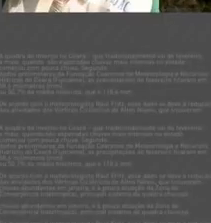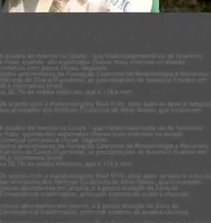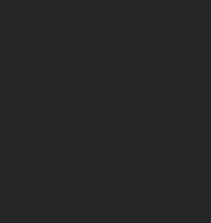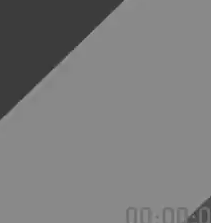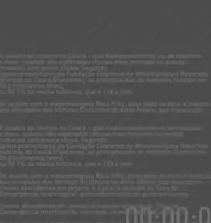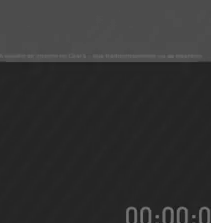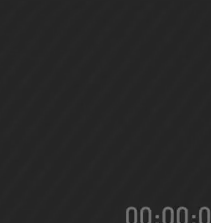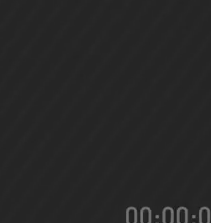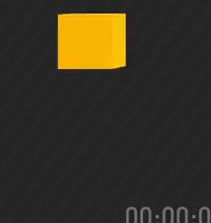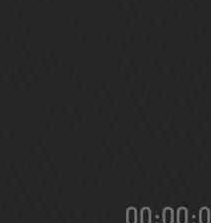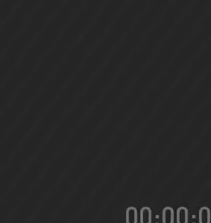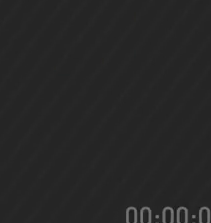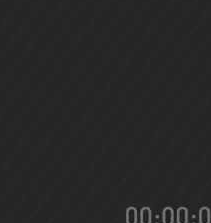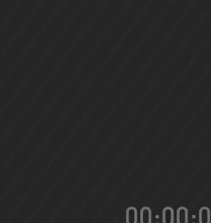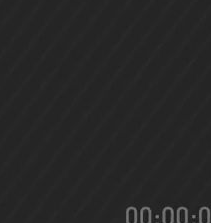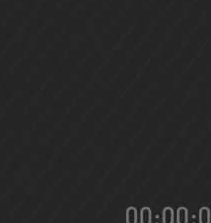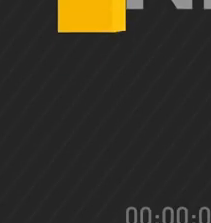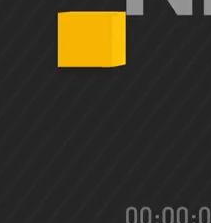ae